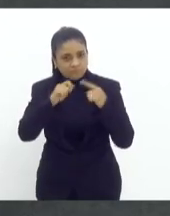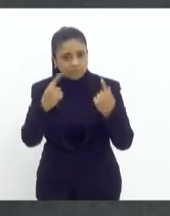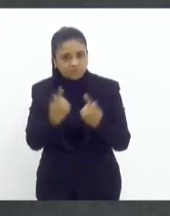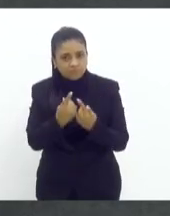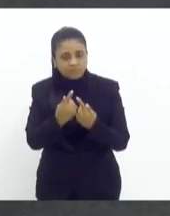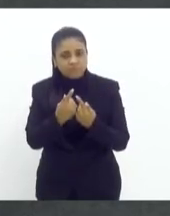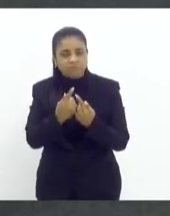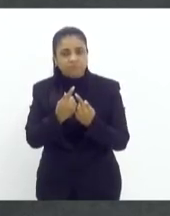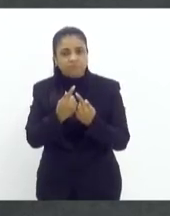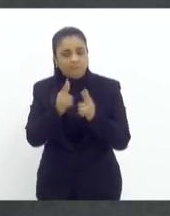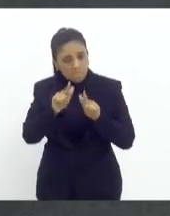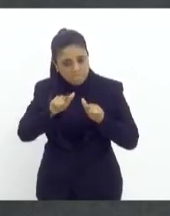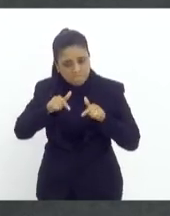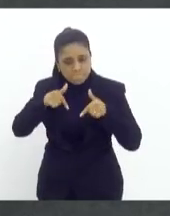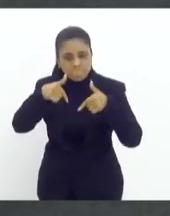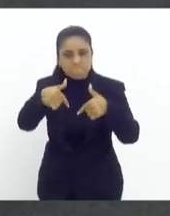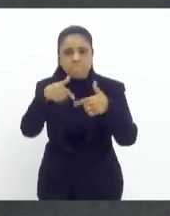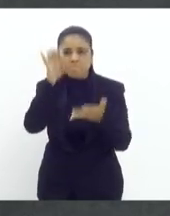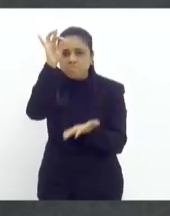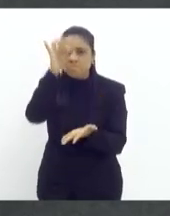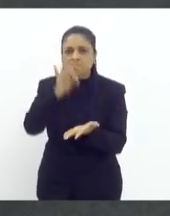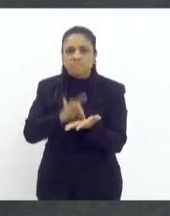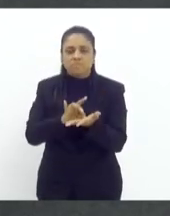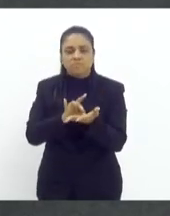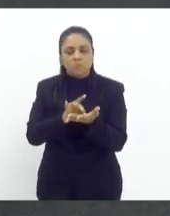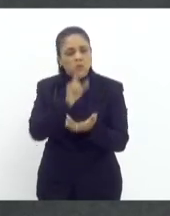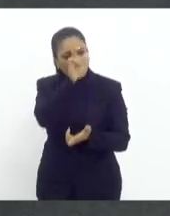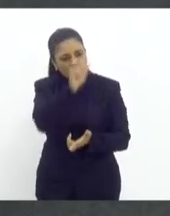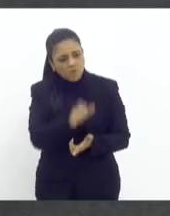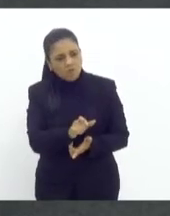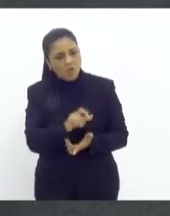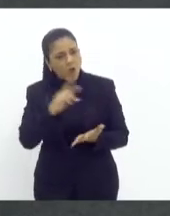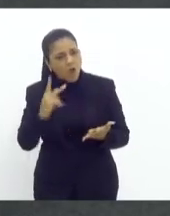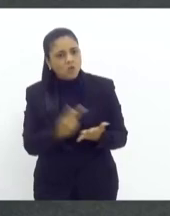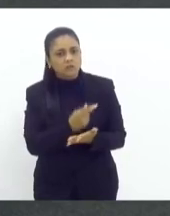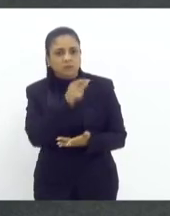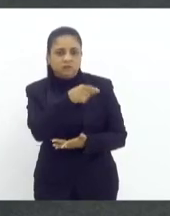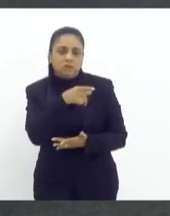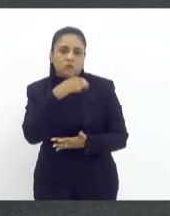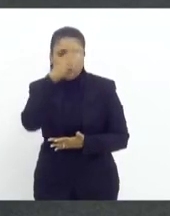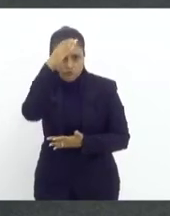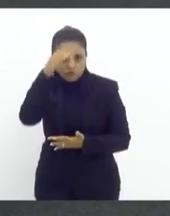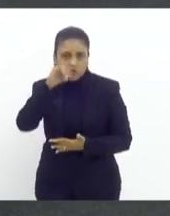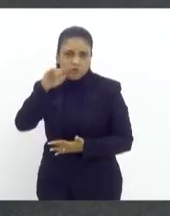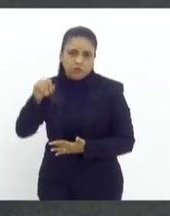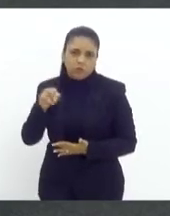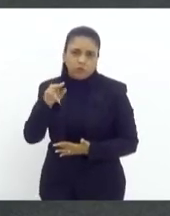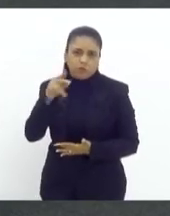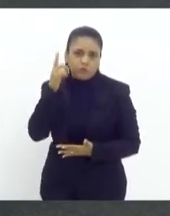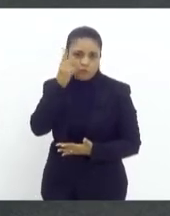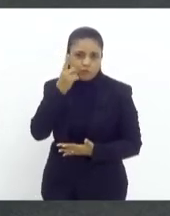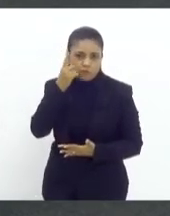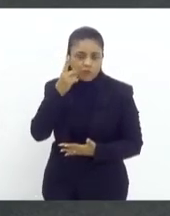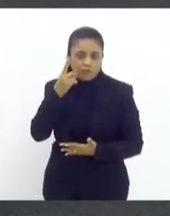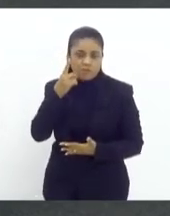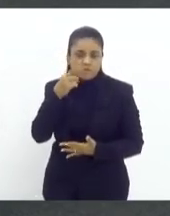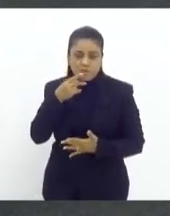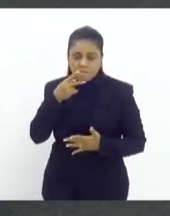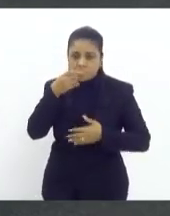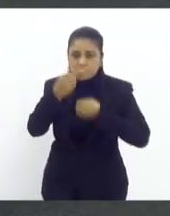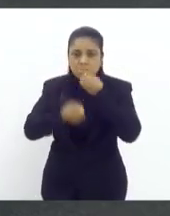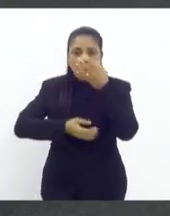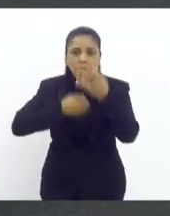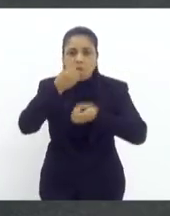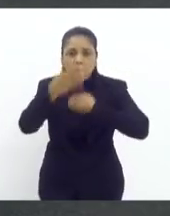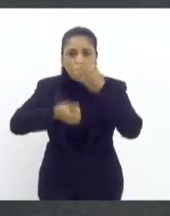alguma medida concreta com o que aconteceu com vossa excelência a sua voz aqui entrou por um ouvido e saiu pelo outro